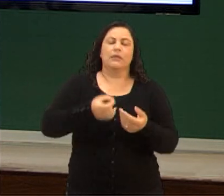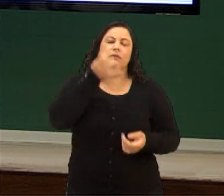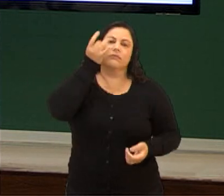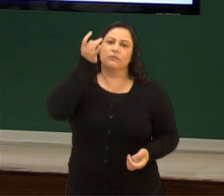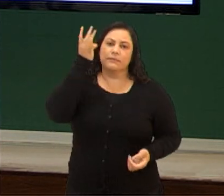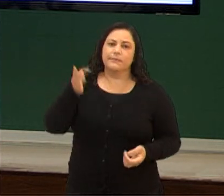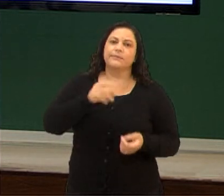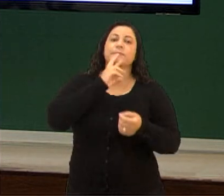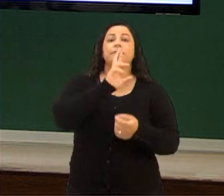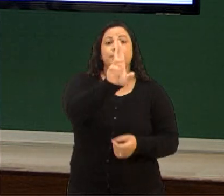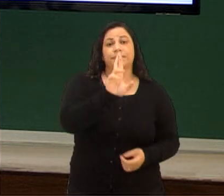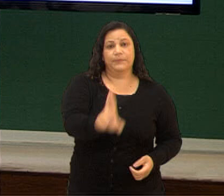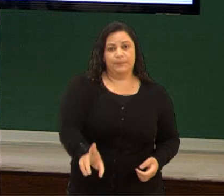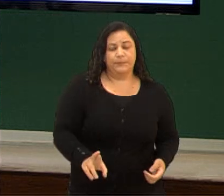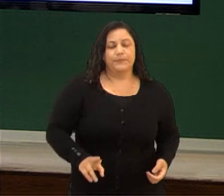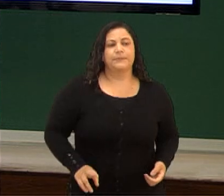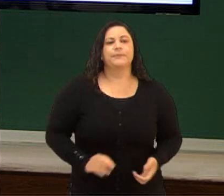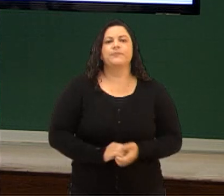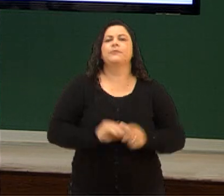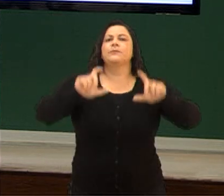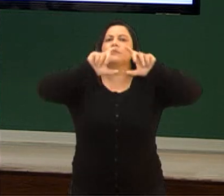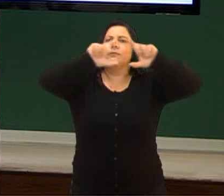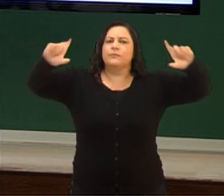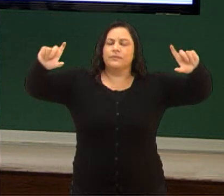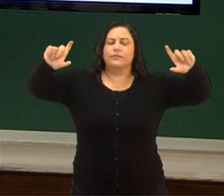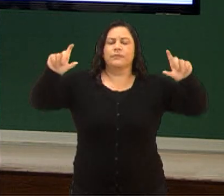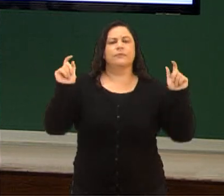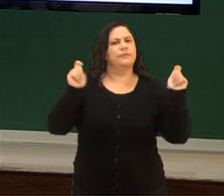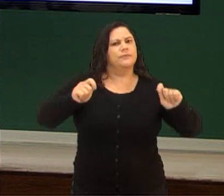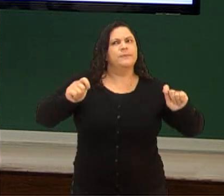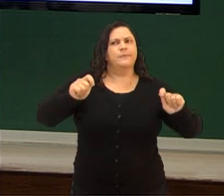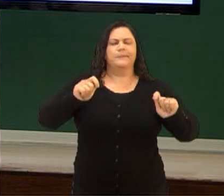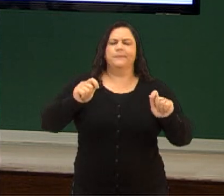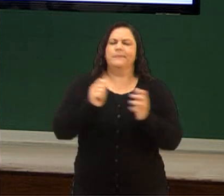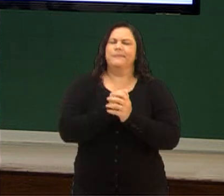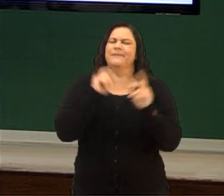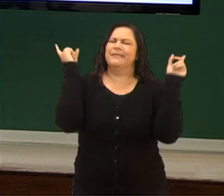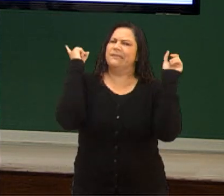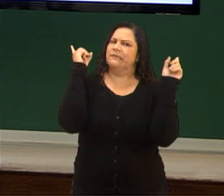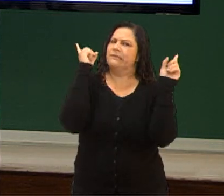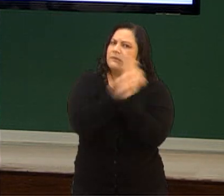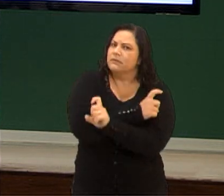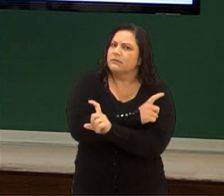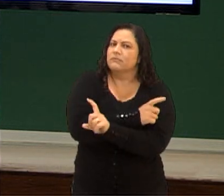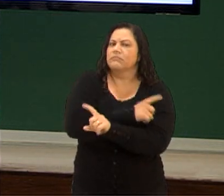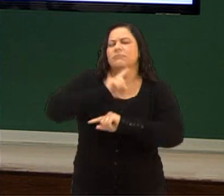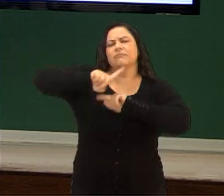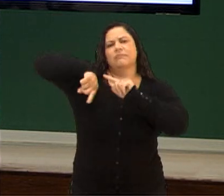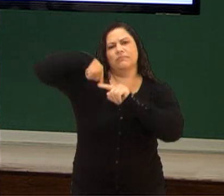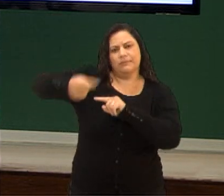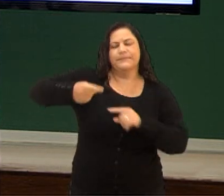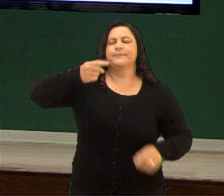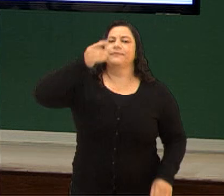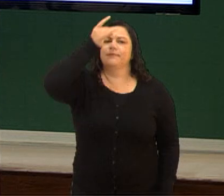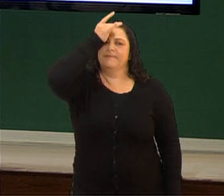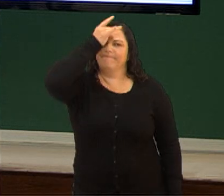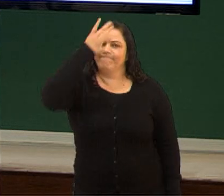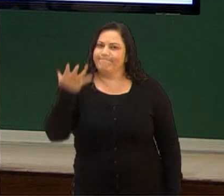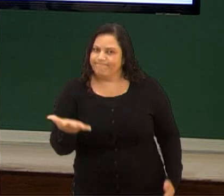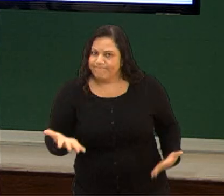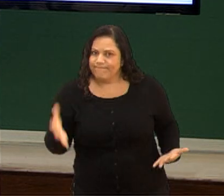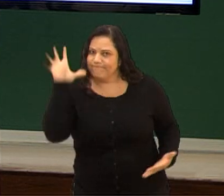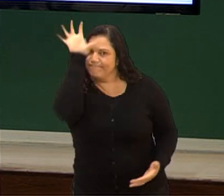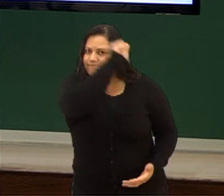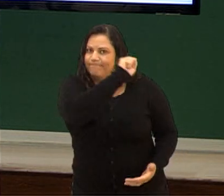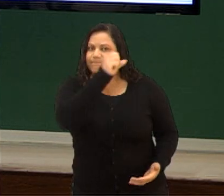certo? Então, aquela fórmula que aparentemente era uma coisa bem difícil, se torna algo bem fácil. Vamos agora fazer o